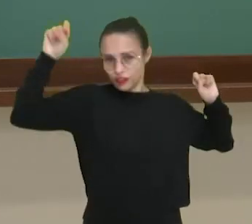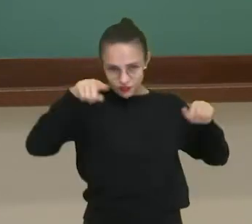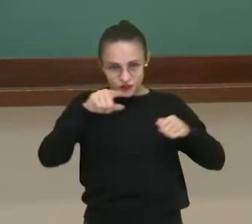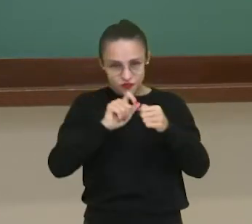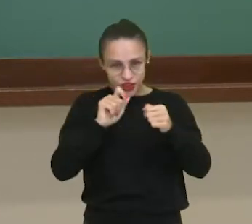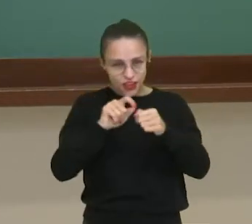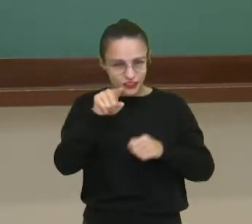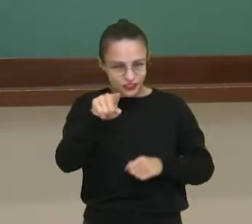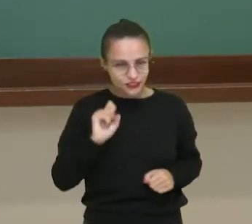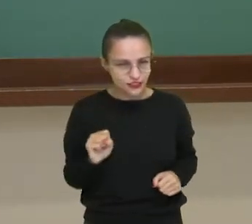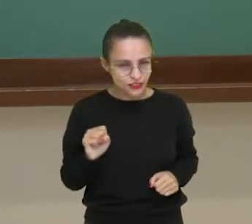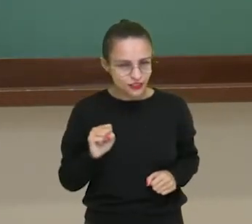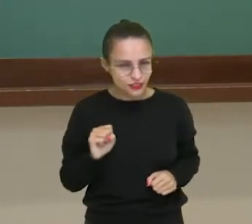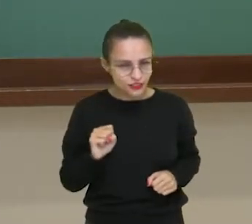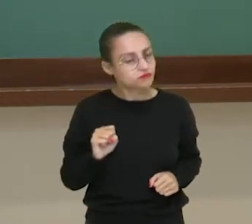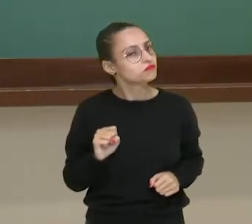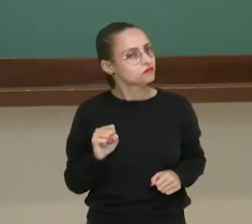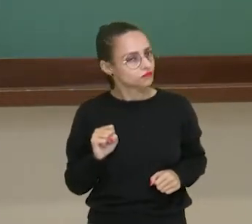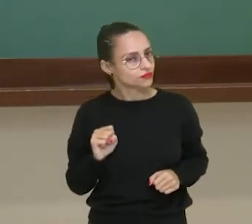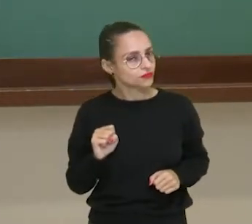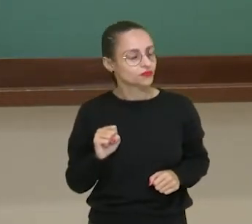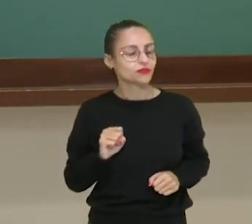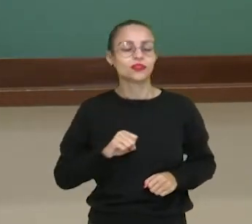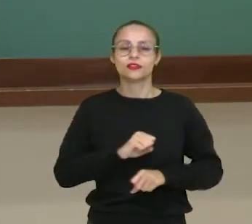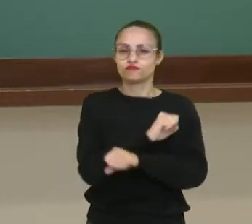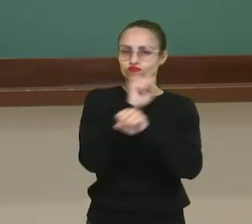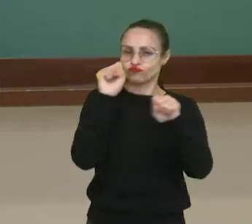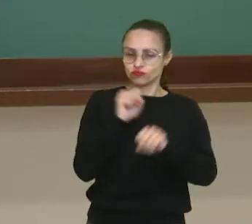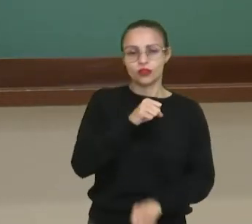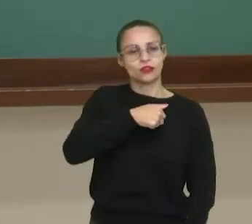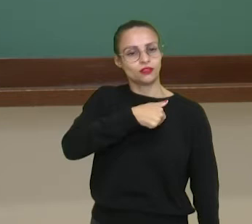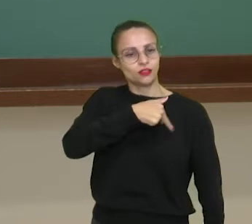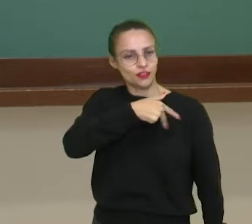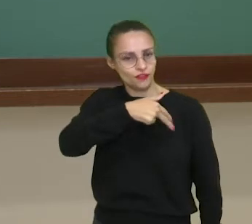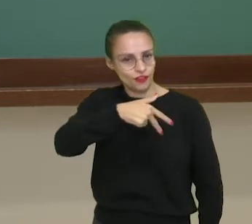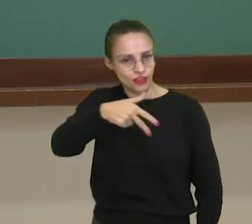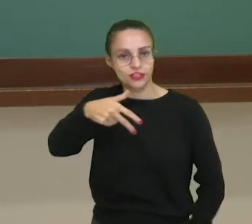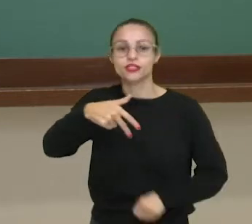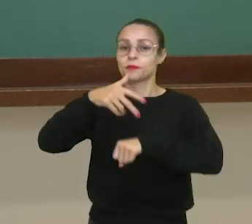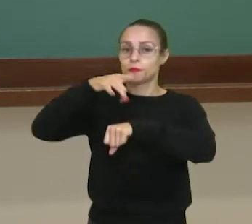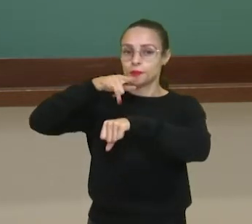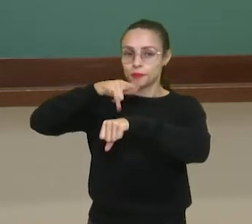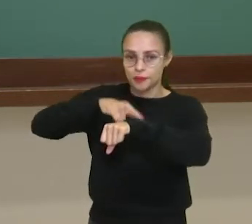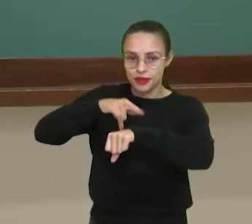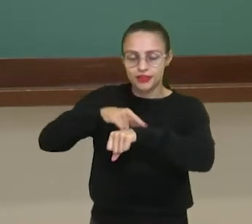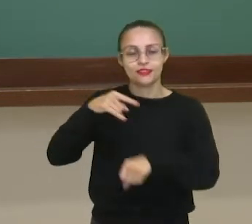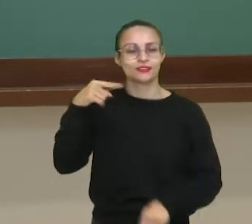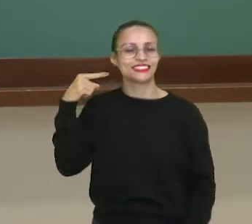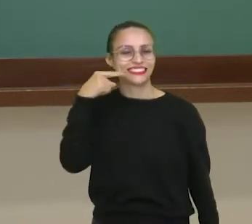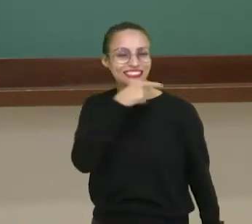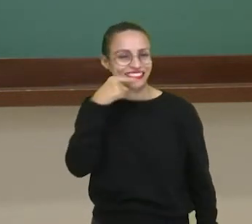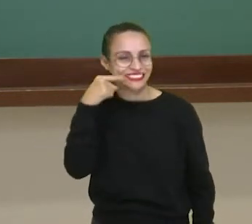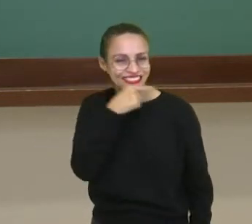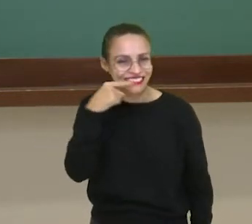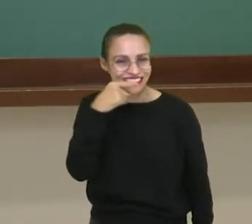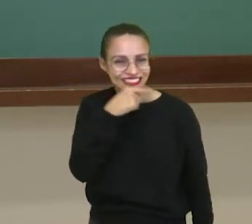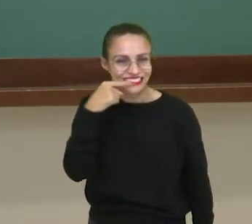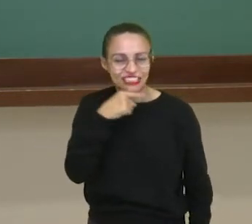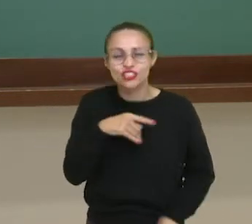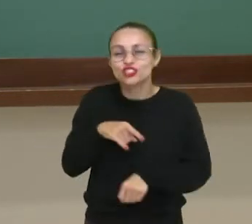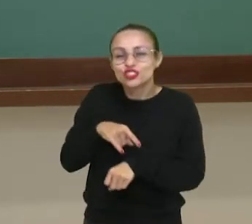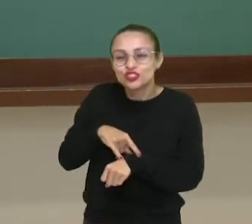Me espreguicei na cama. Levanta, vai até o banheiro, escova os dentes, faz